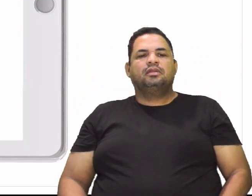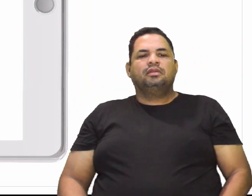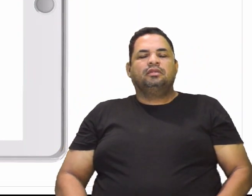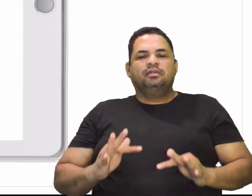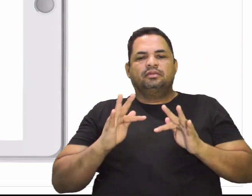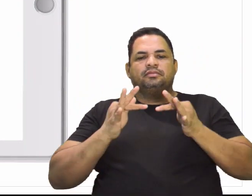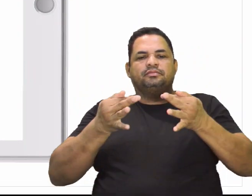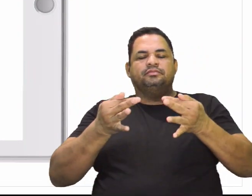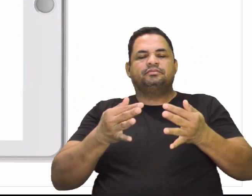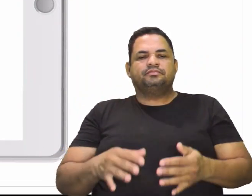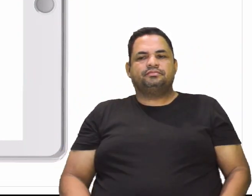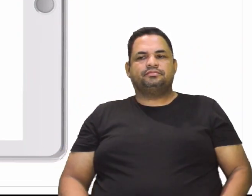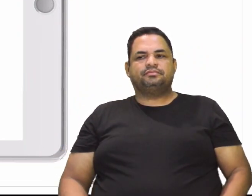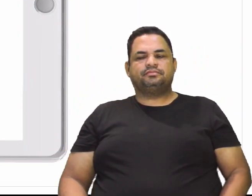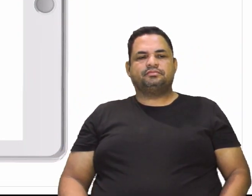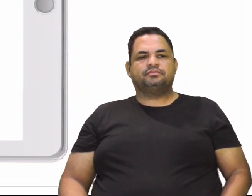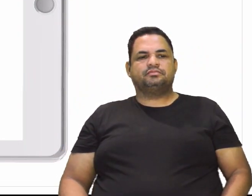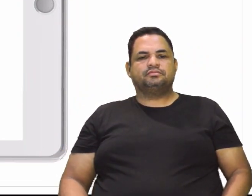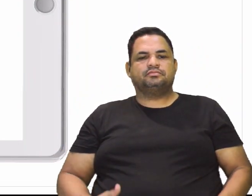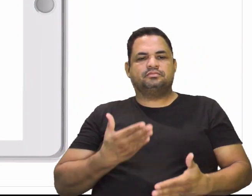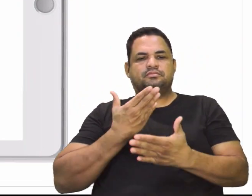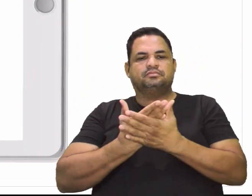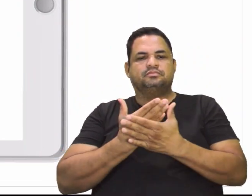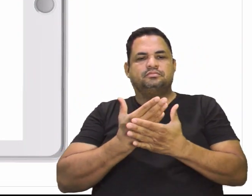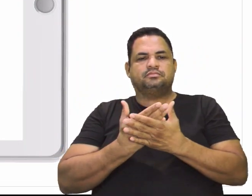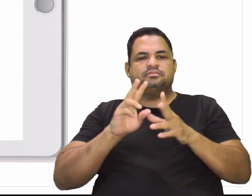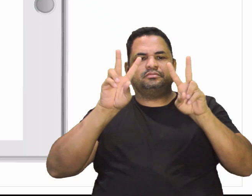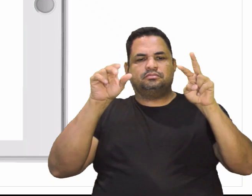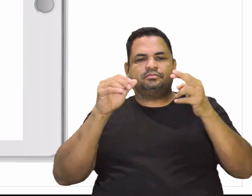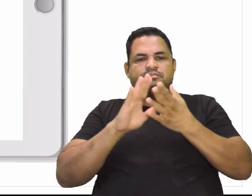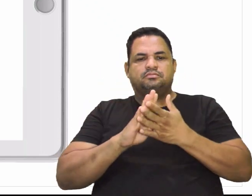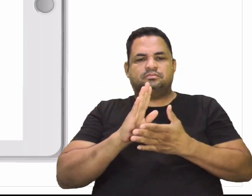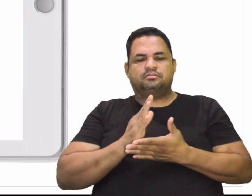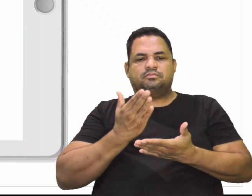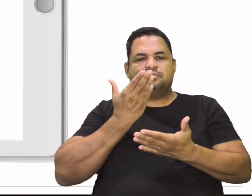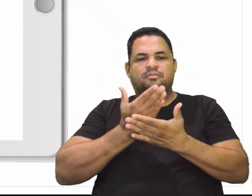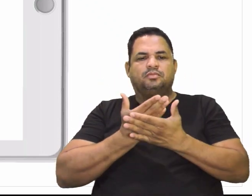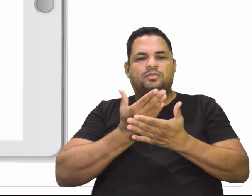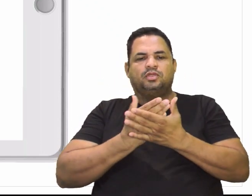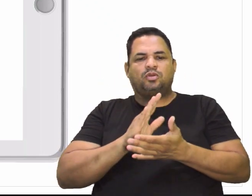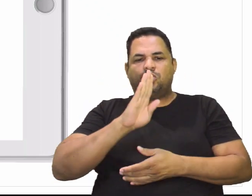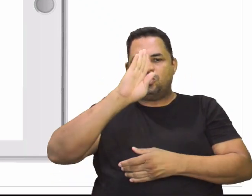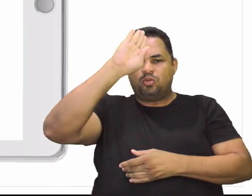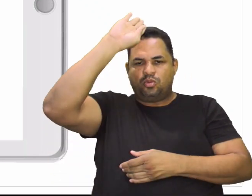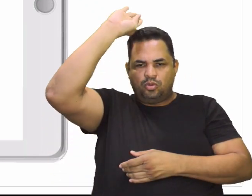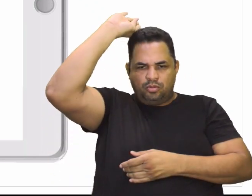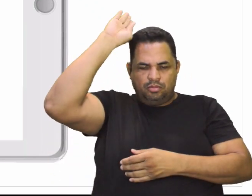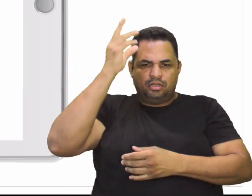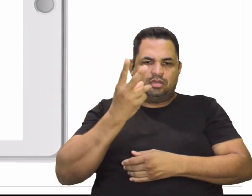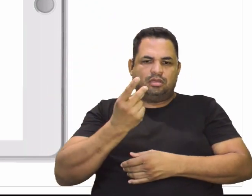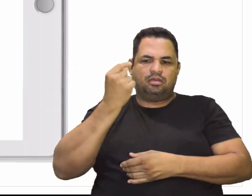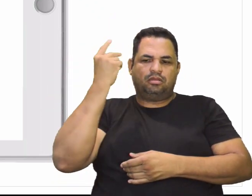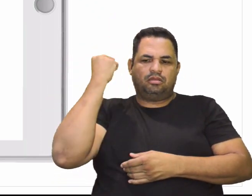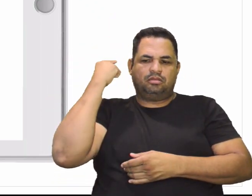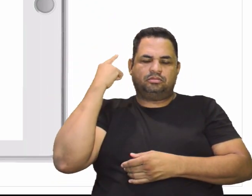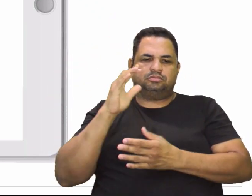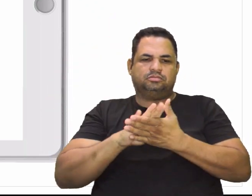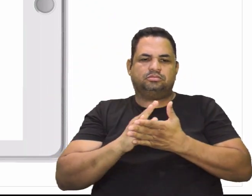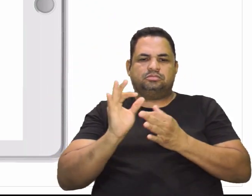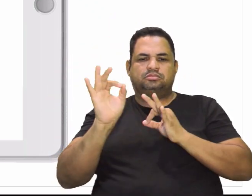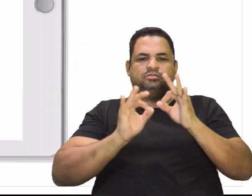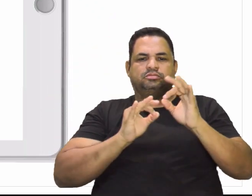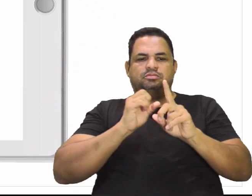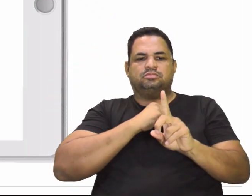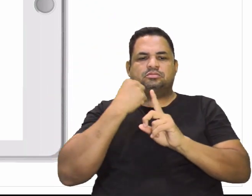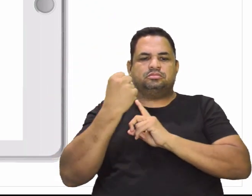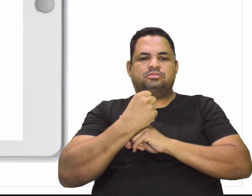último, senhores, nós vimos aí o tema, a aula Roma Antiga. E aí foi trabalhada a organização da